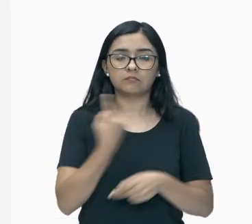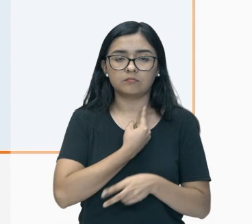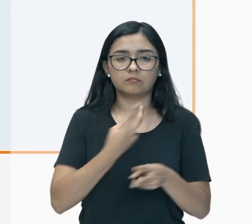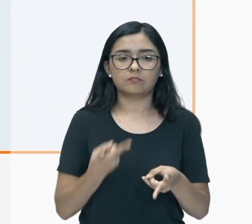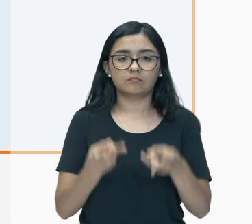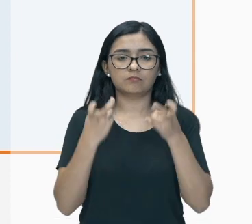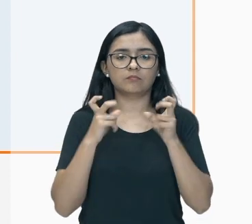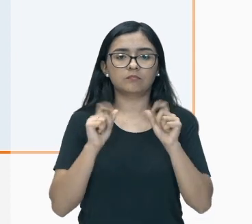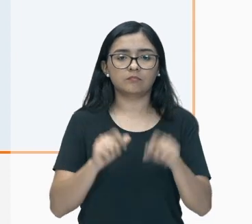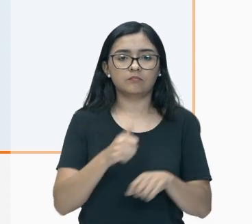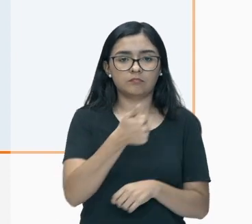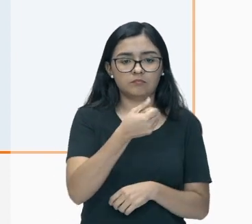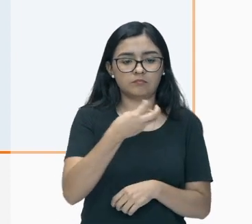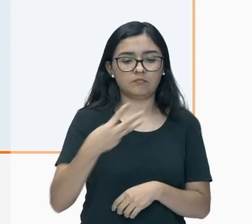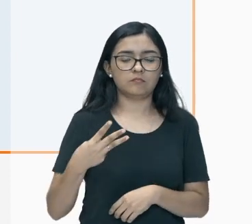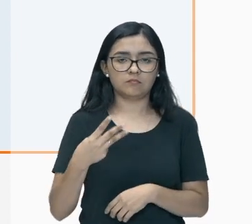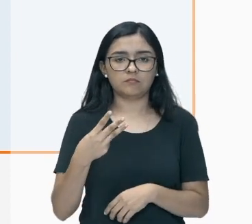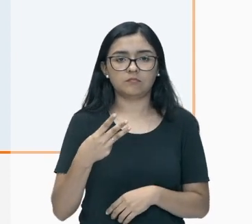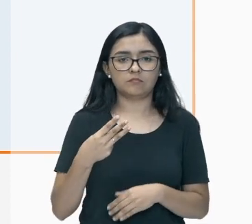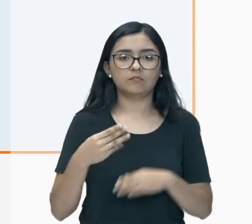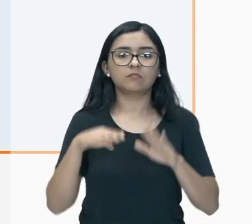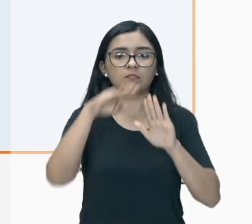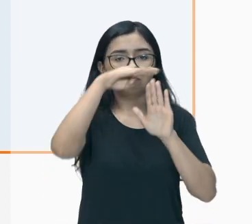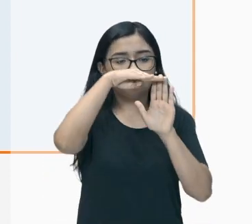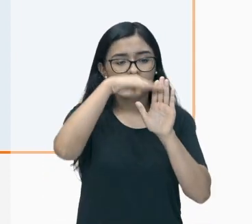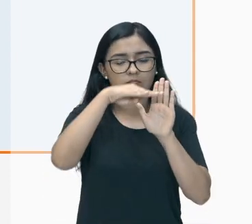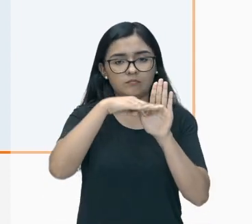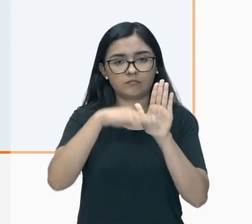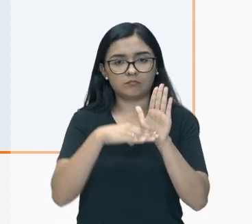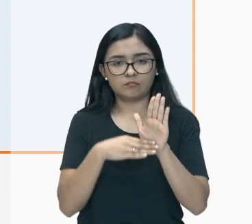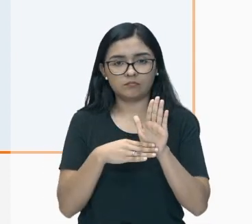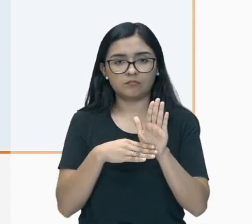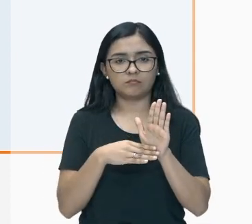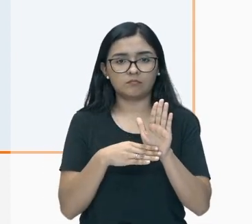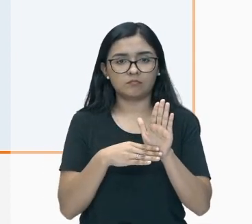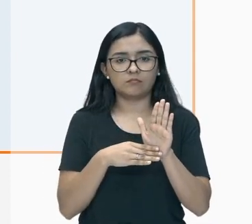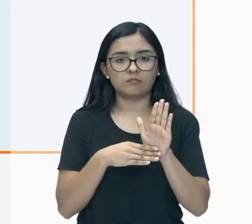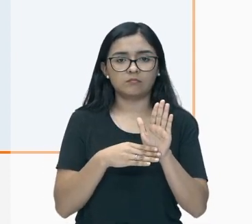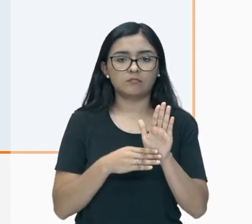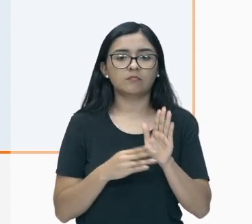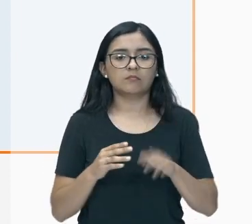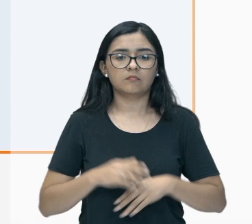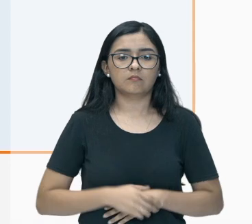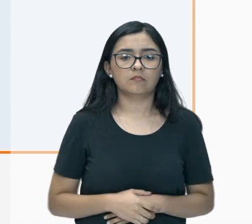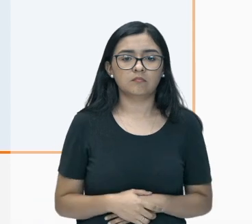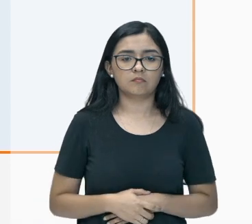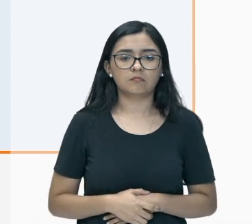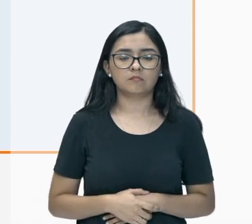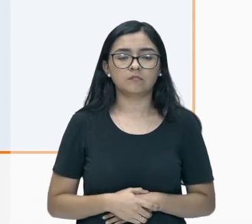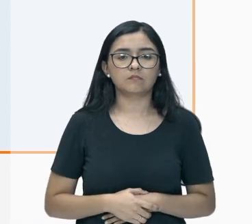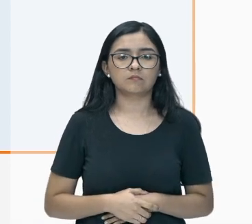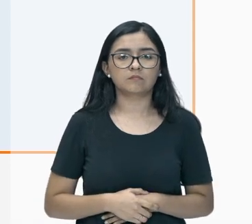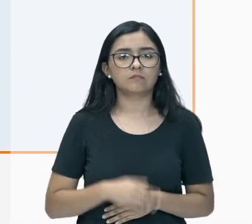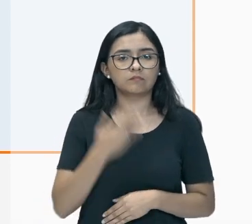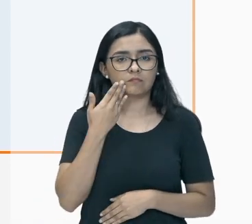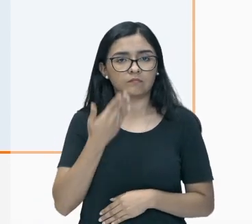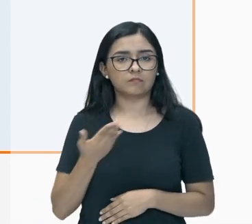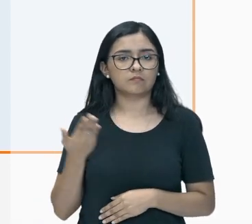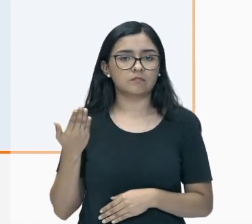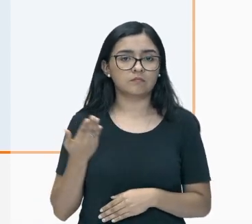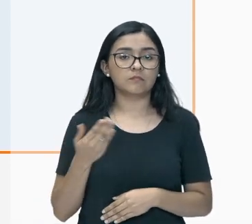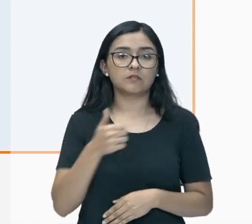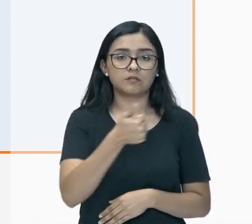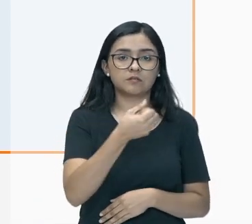13 colônias formadas aí desde Nova Hampshire até Geórgia, né, que são as